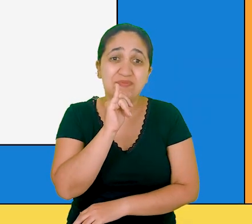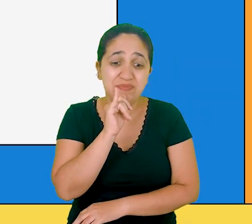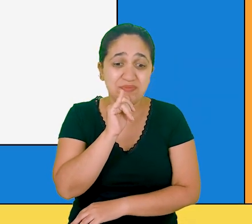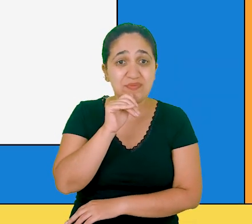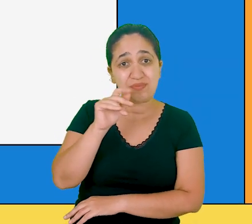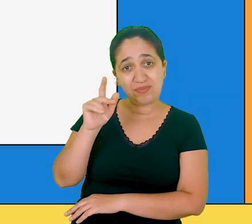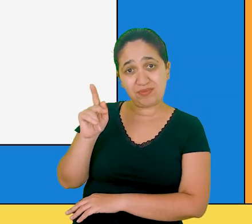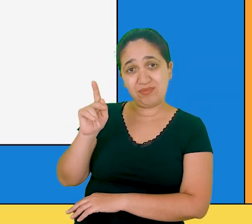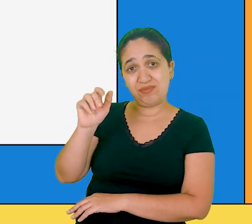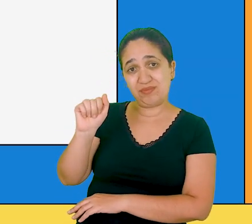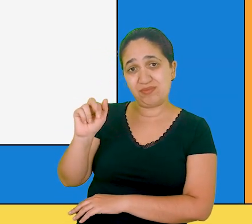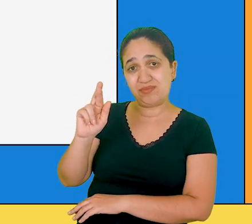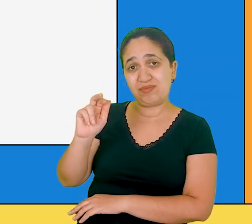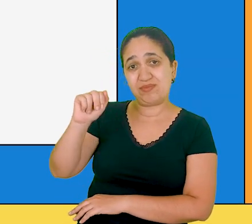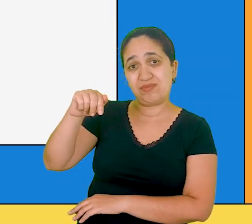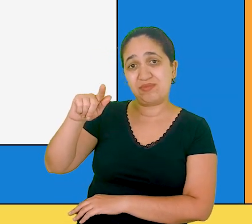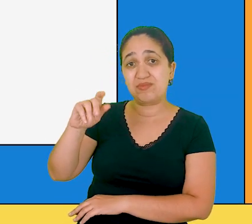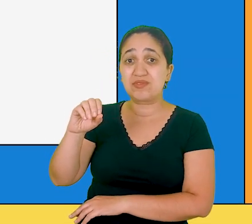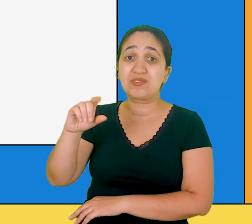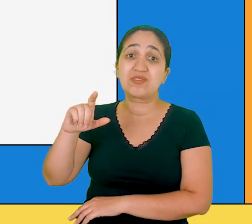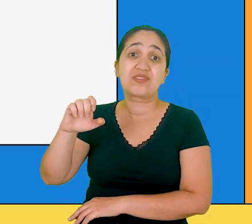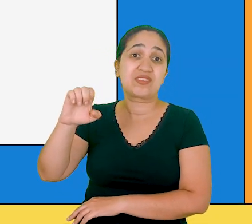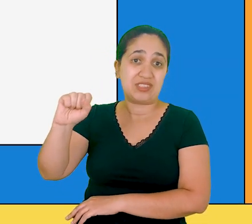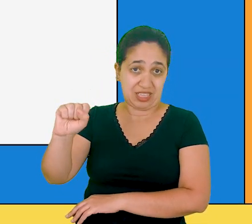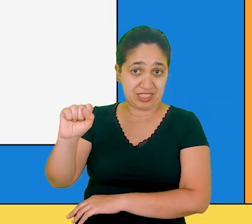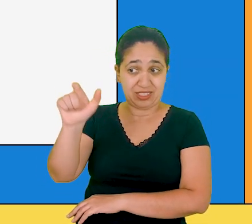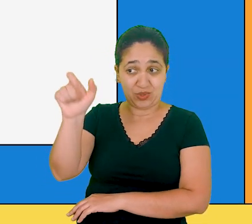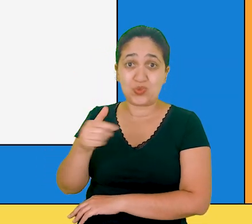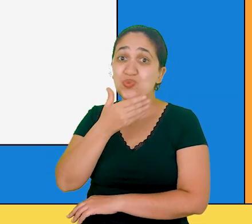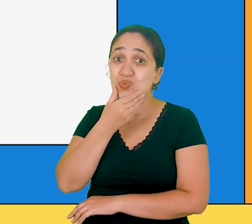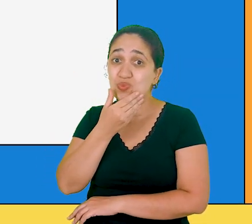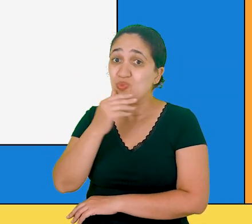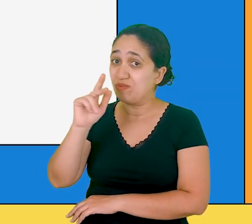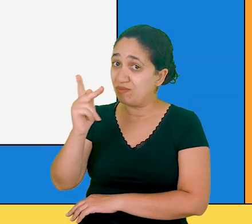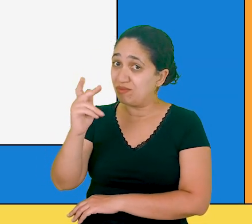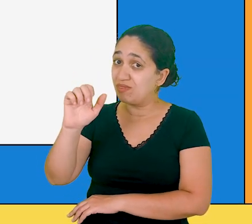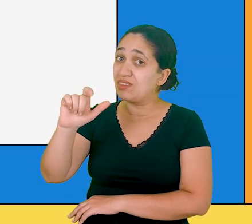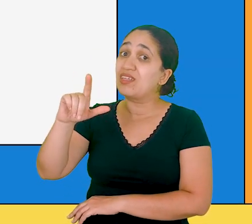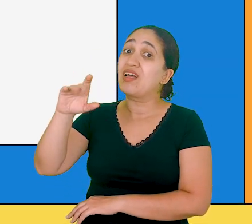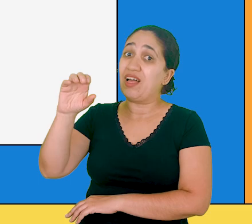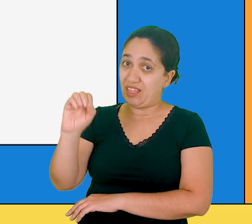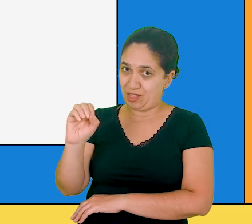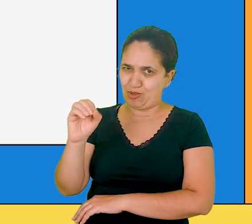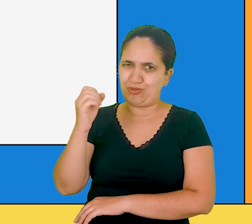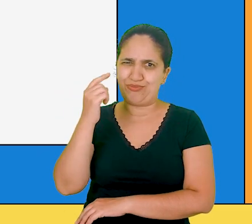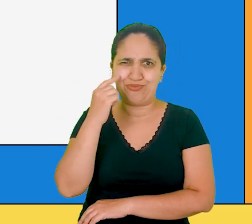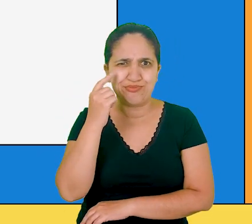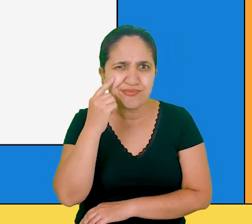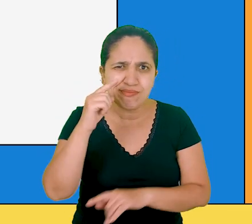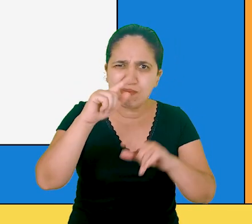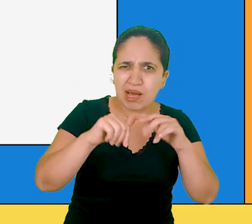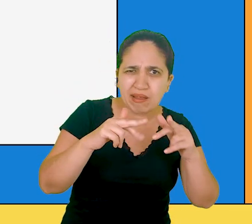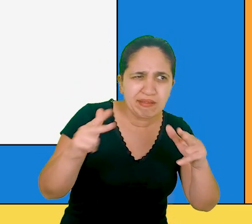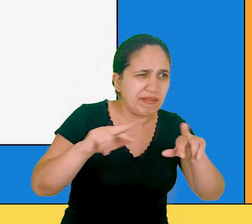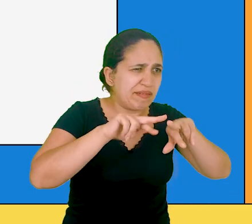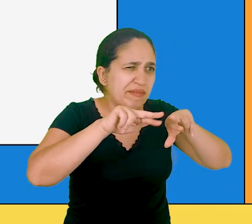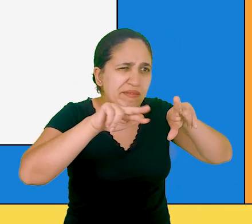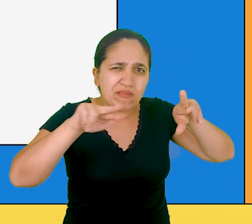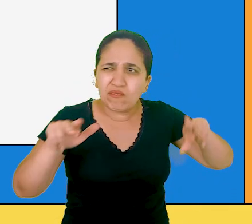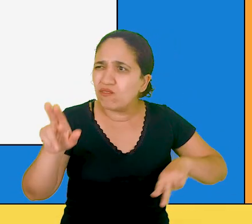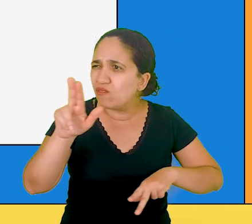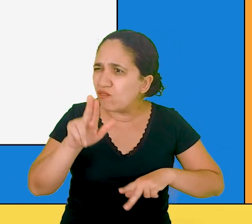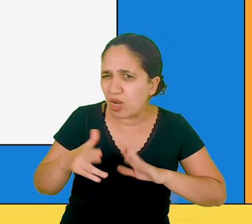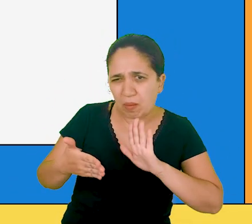os parangolés do Hélio Oiticica. Foto colorida de tecidos de diversas texturas amontoados. O diverso que ele